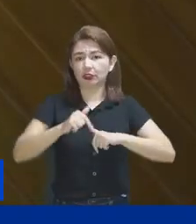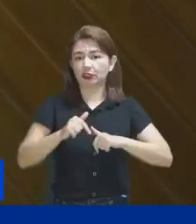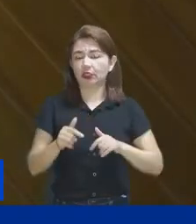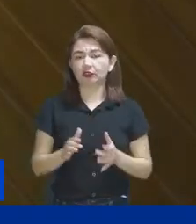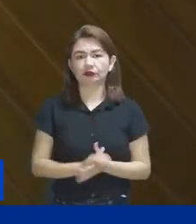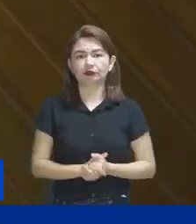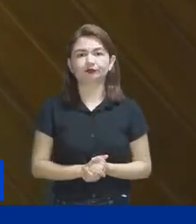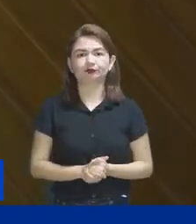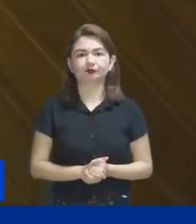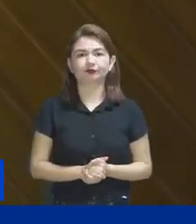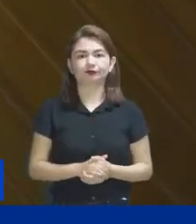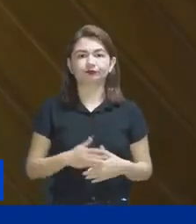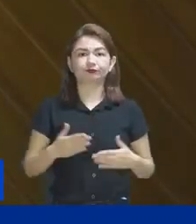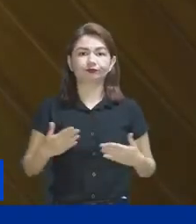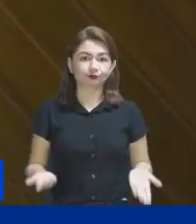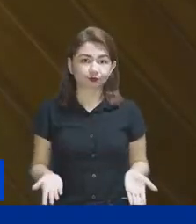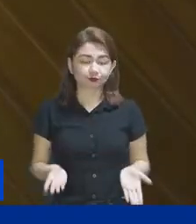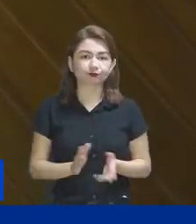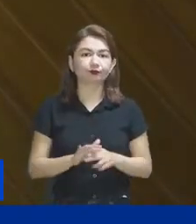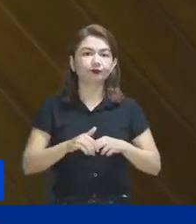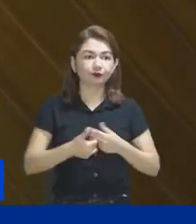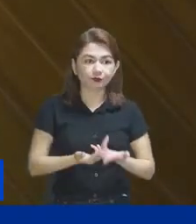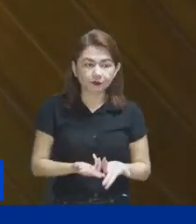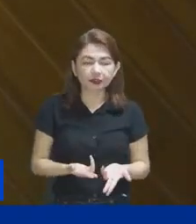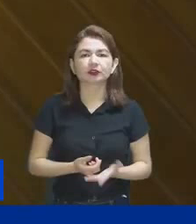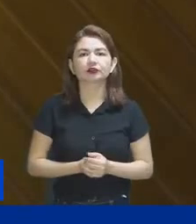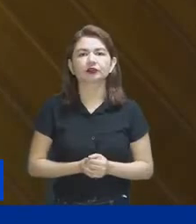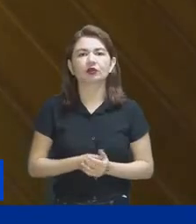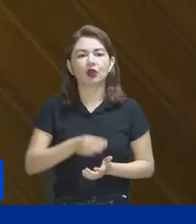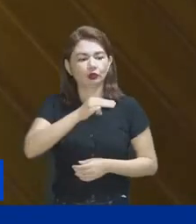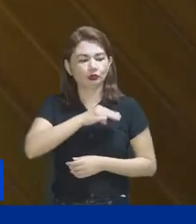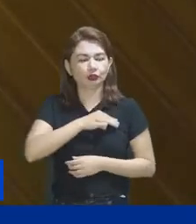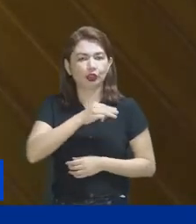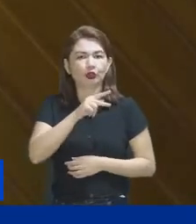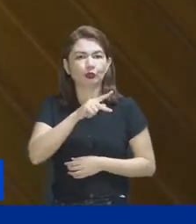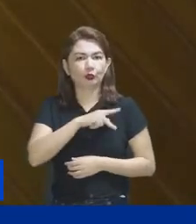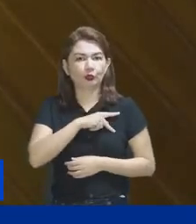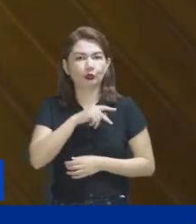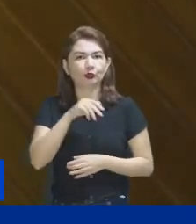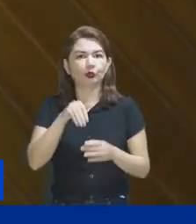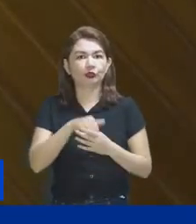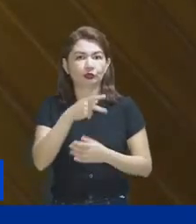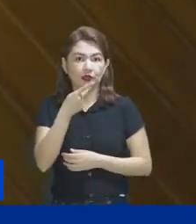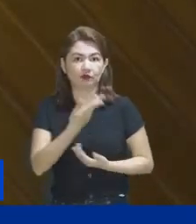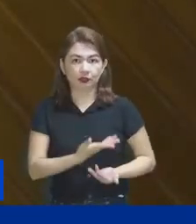Excelência, que com a mais absoluta vênia a posição do Ministério Público,